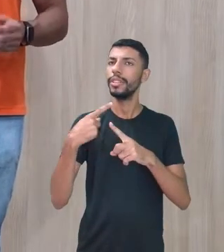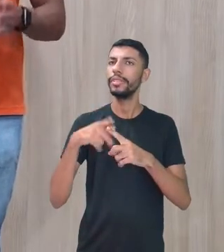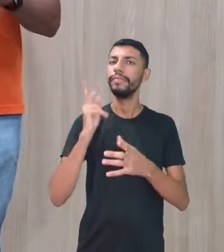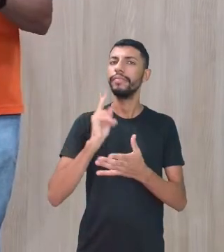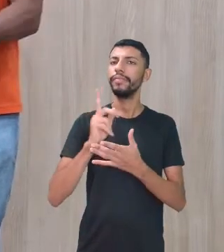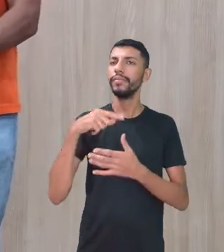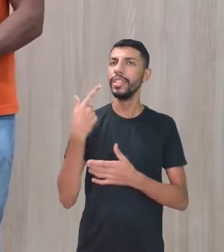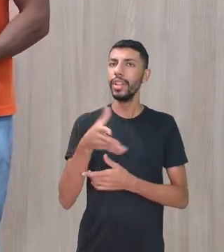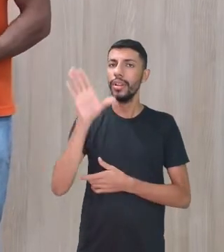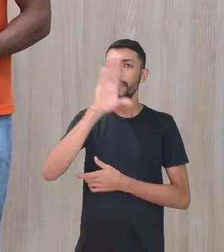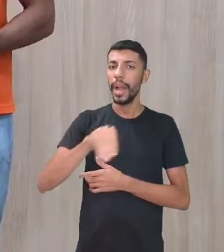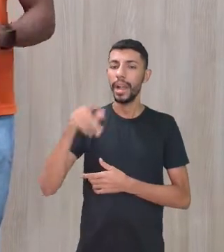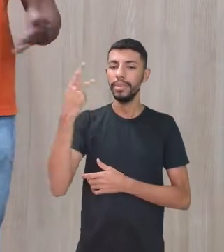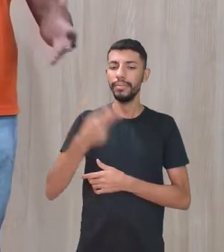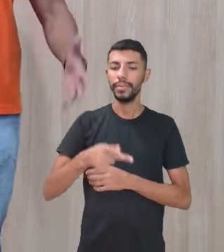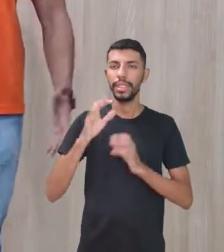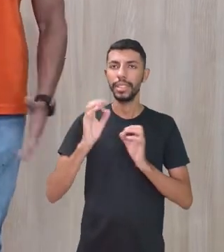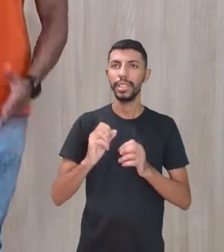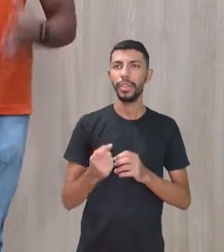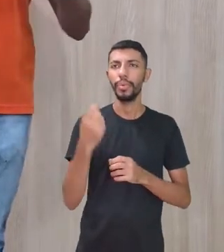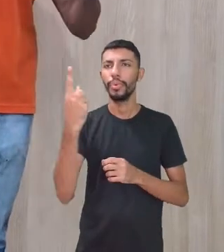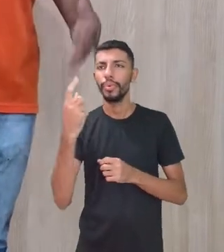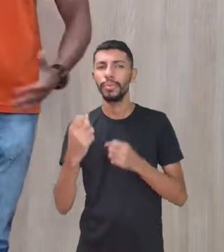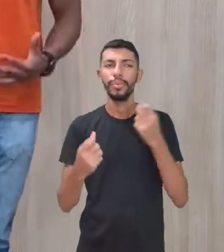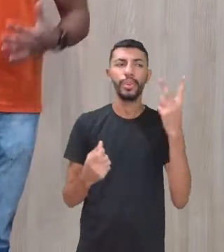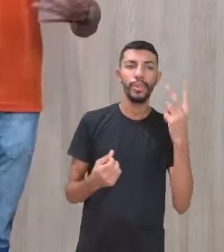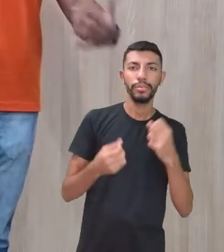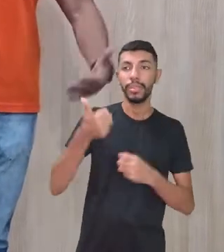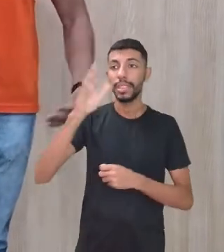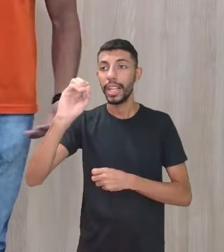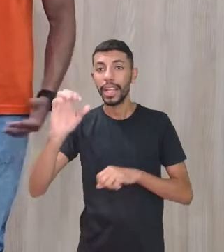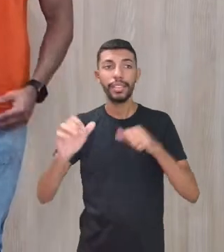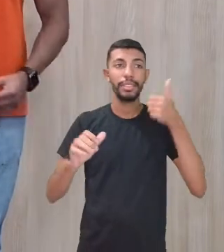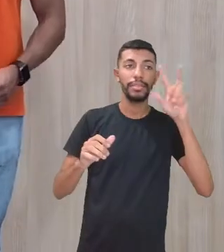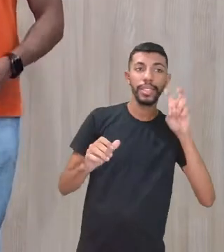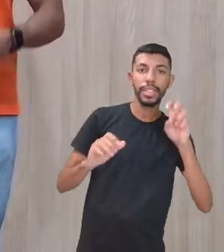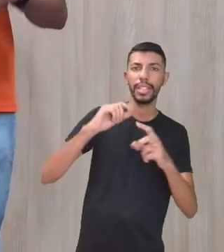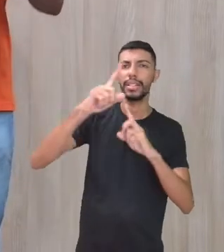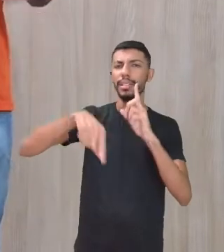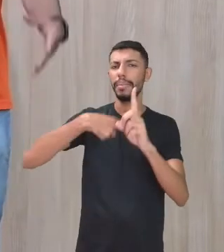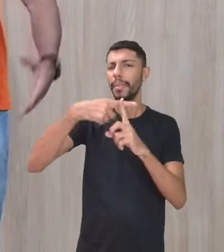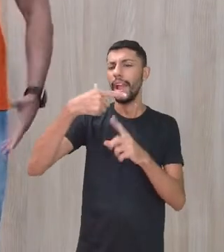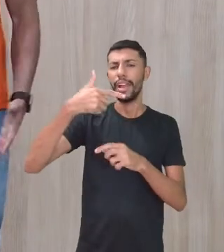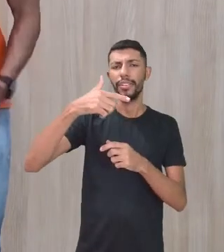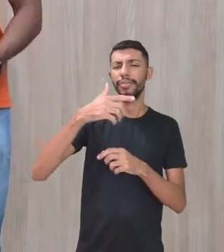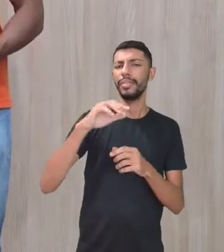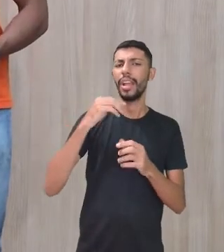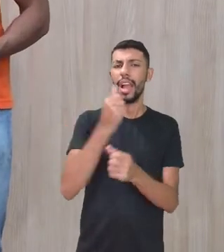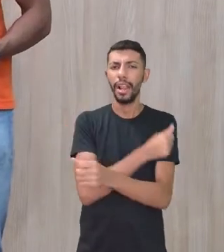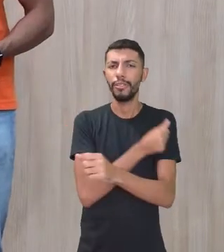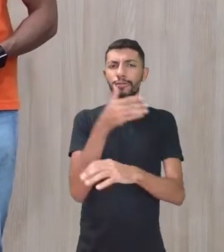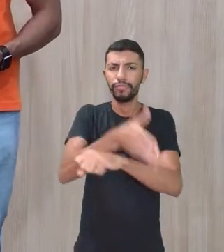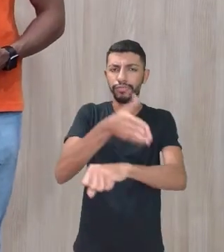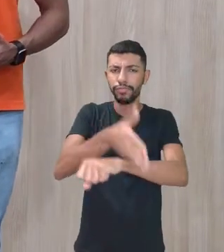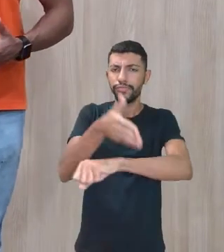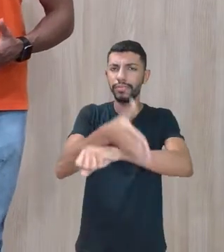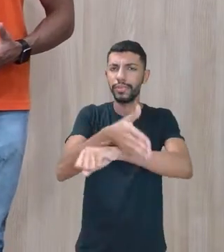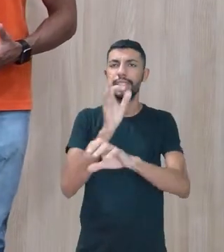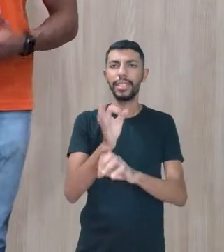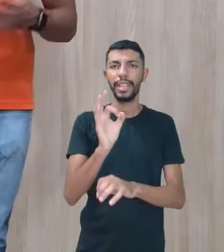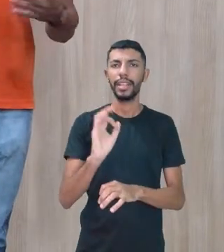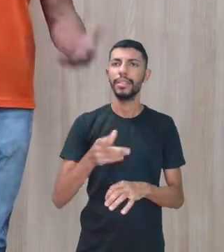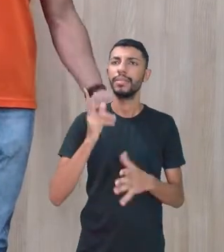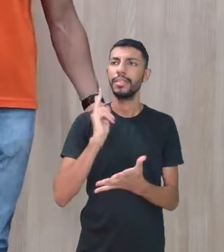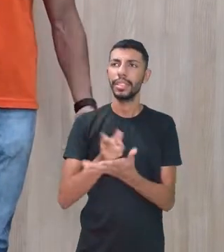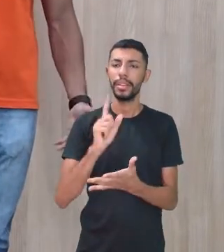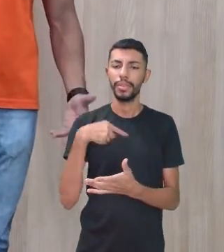vez que a gente fala aqui, 1, 2, 10, 15, 20 alunos a mais entra aí na nossa plataforma, né,